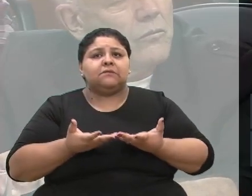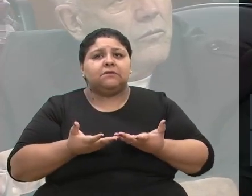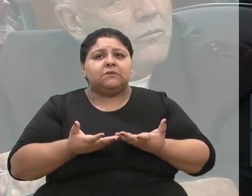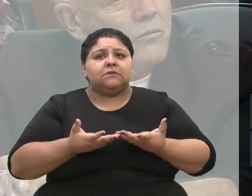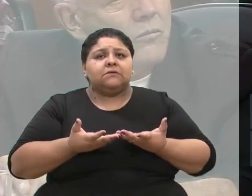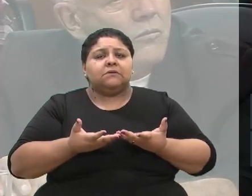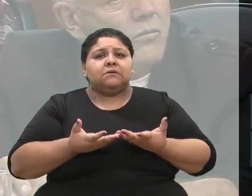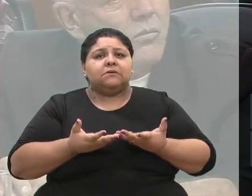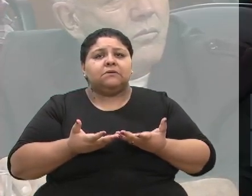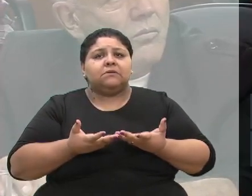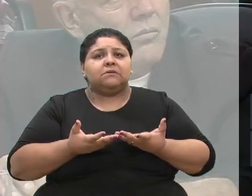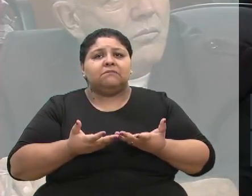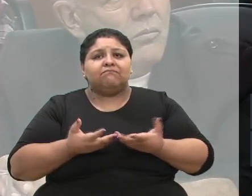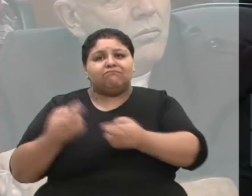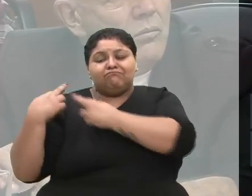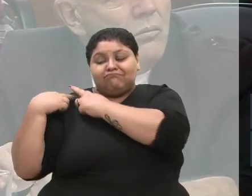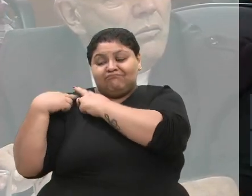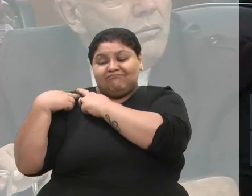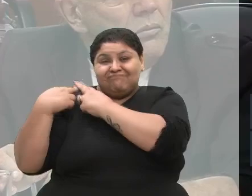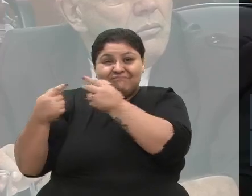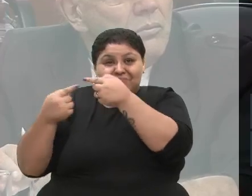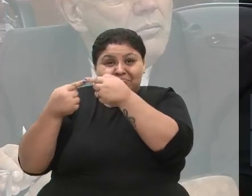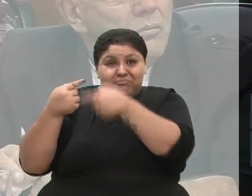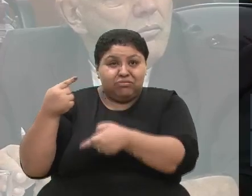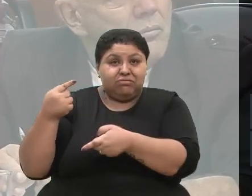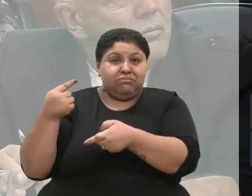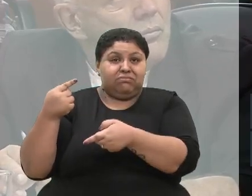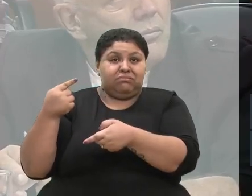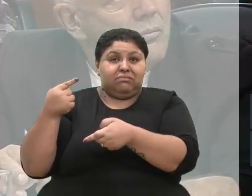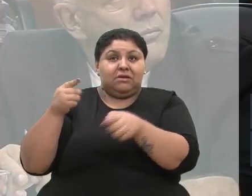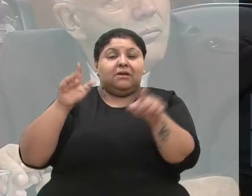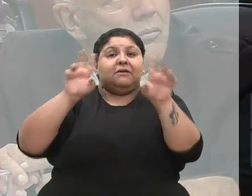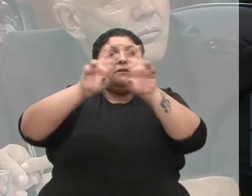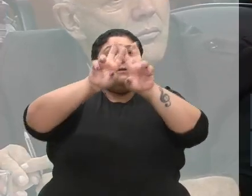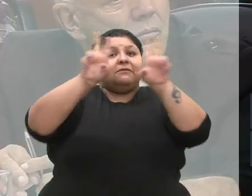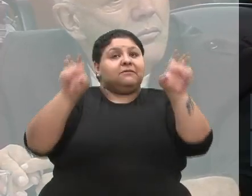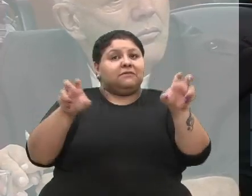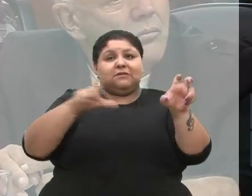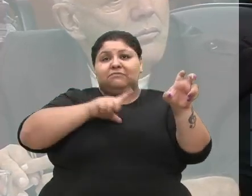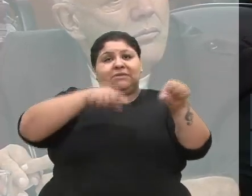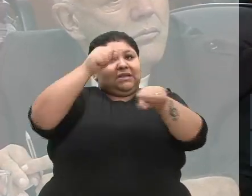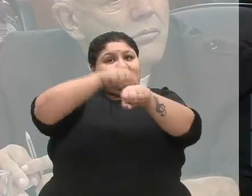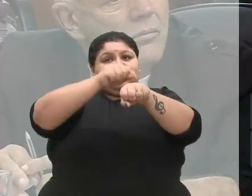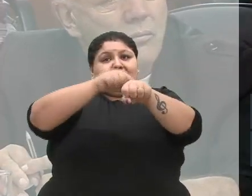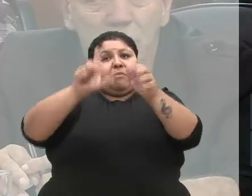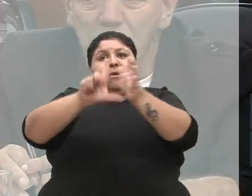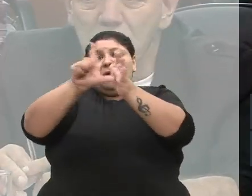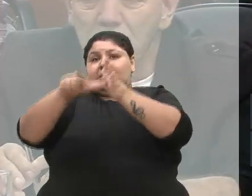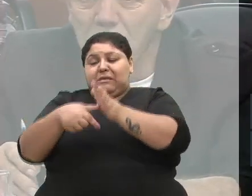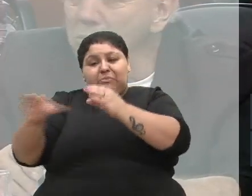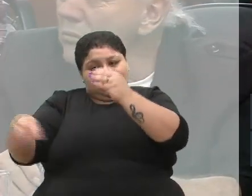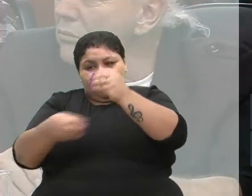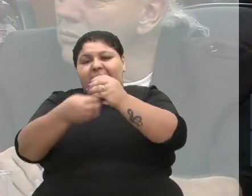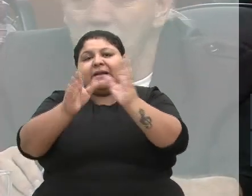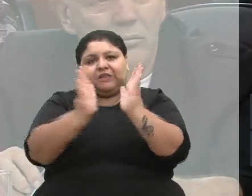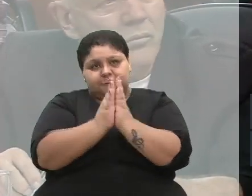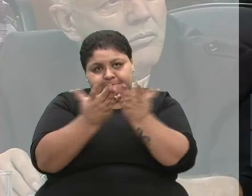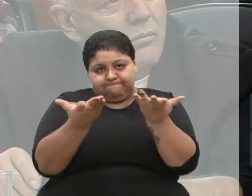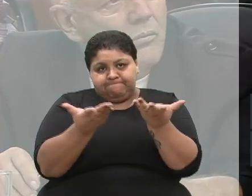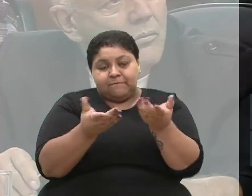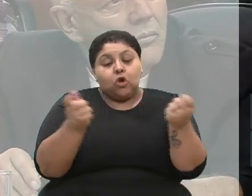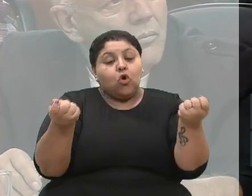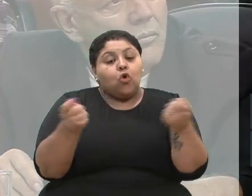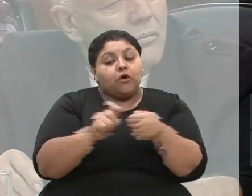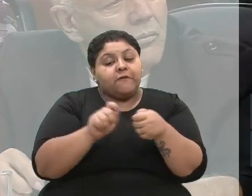é uma irresponsabilidade. Porque esse tema se avizinhava, não vai dar tempo, Cadore, depois da segunda discussão lhe dou a parte. O que foi